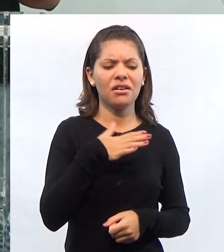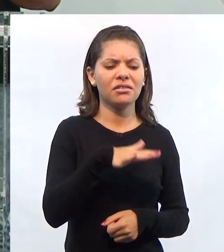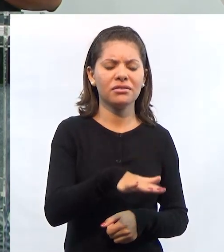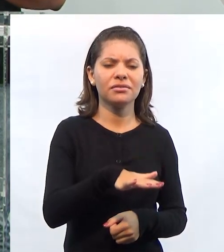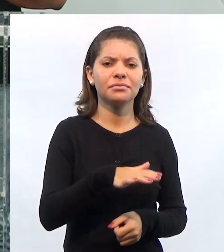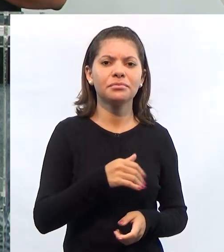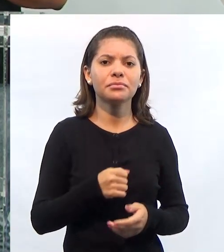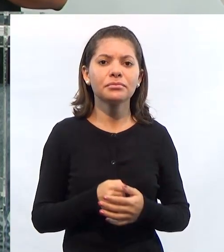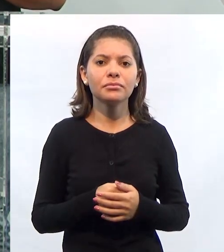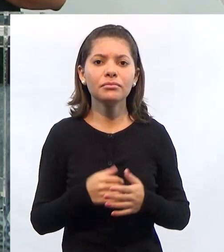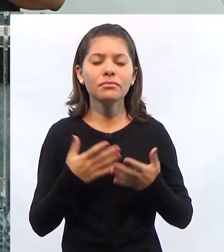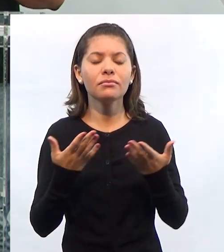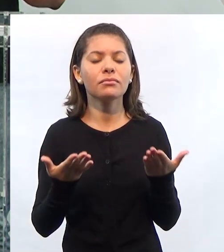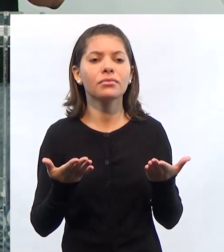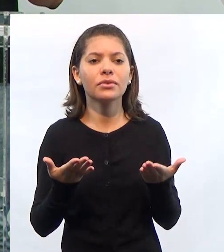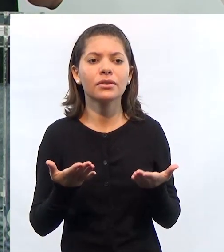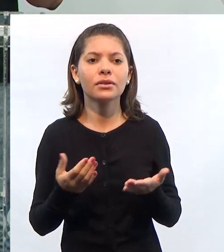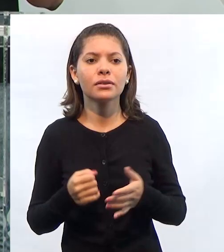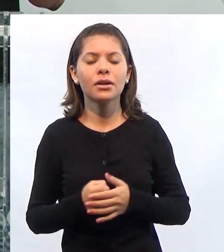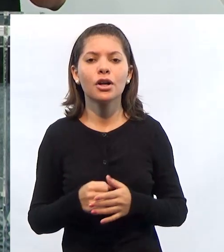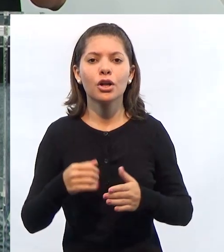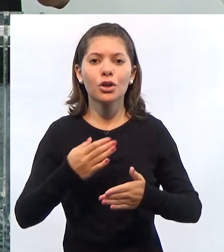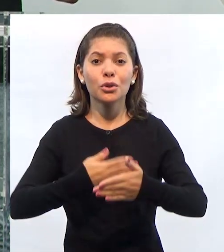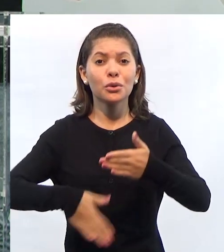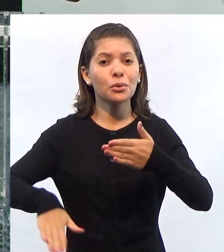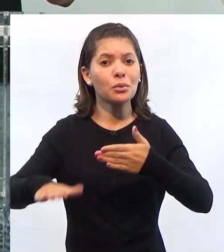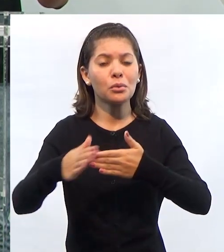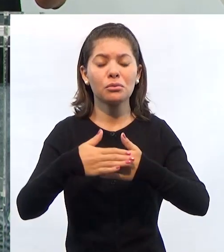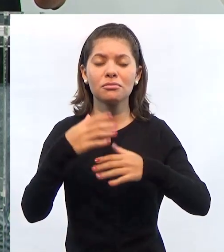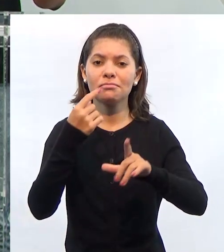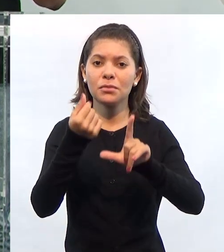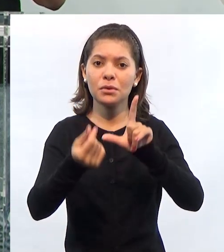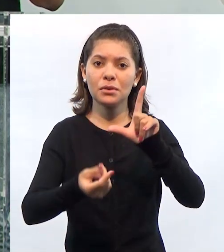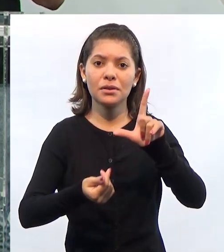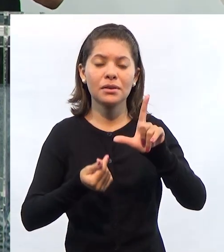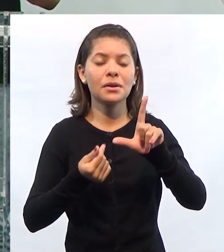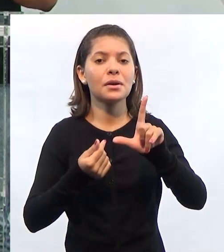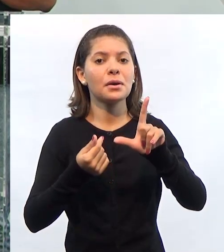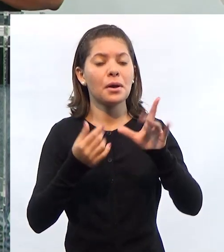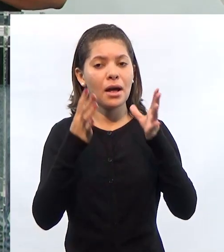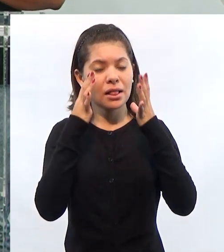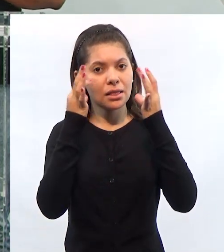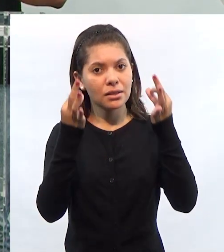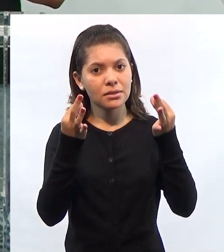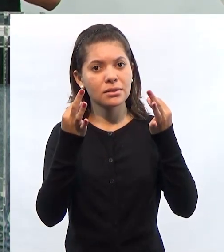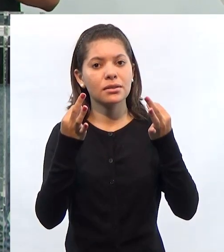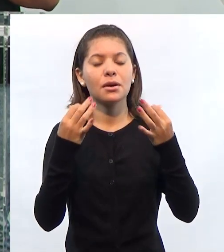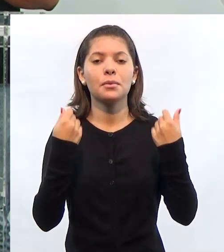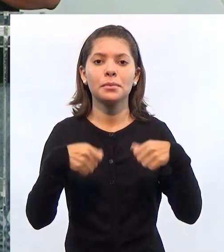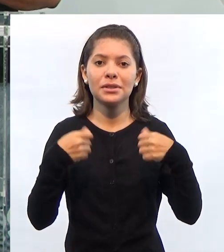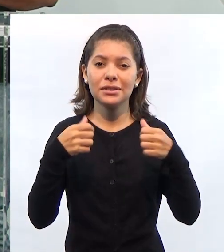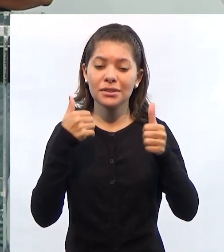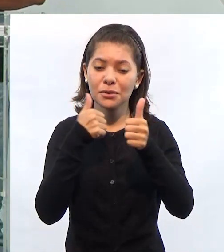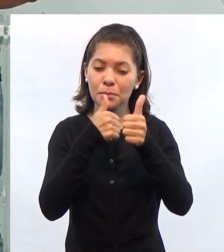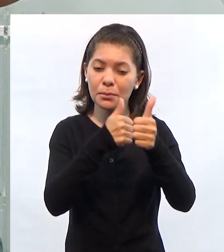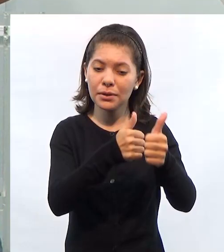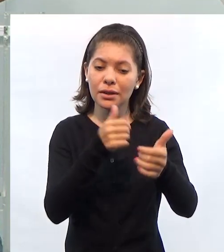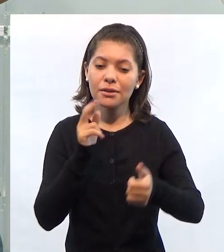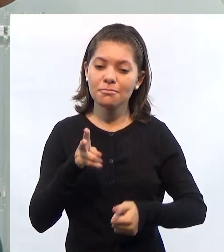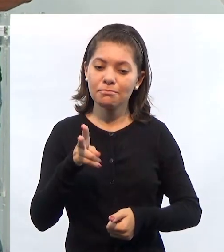disso, né? Então, todas essas etapas de logística têm que ter muita atenção na empresa, precisam ser